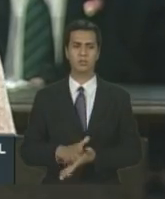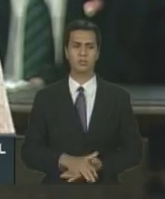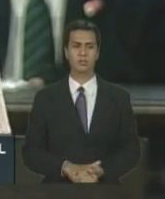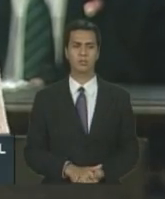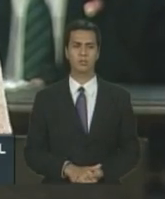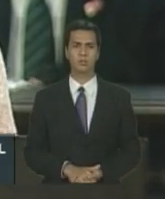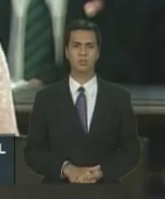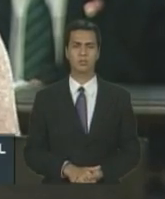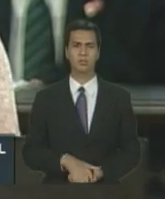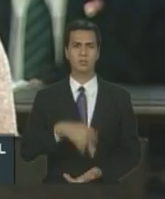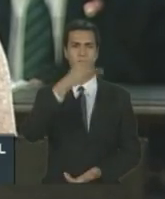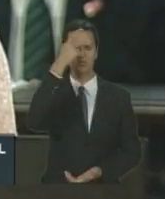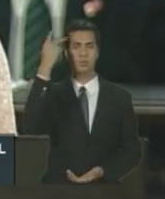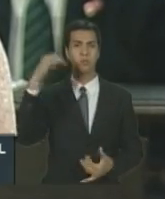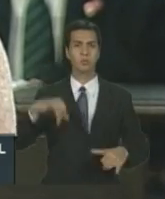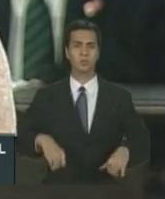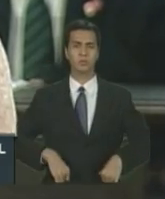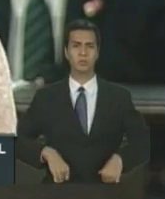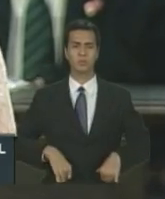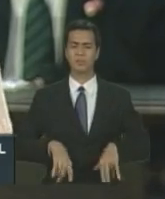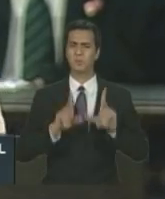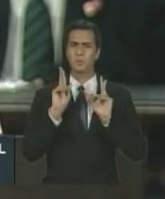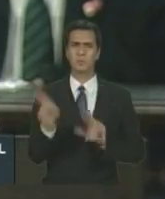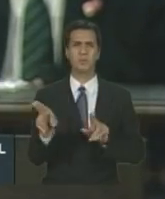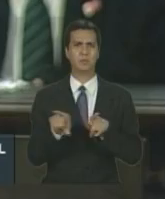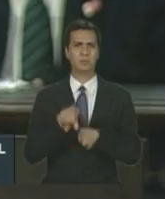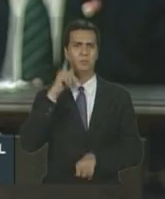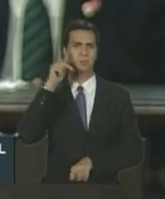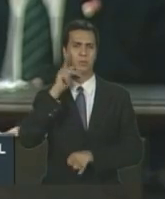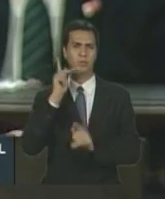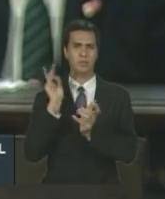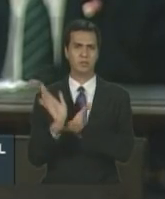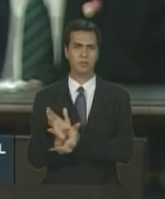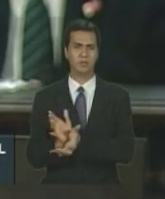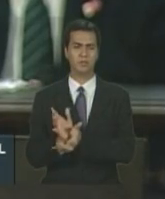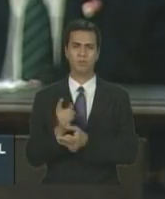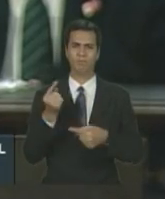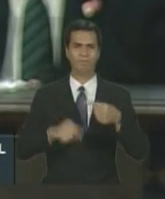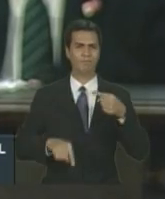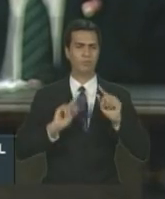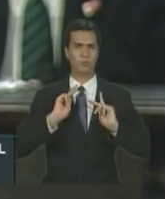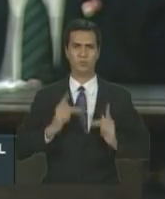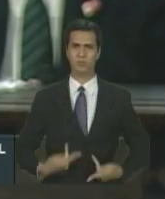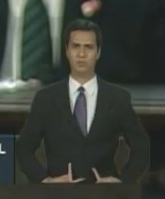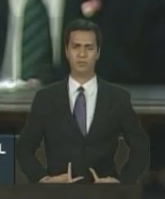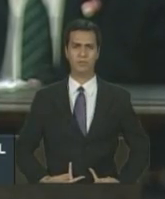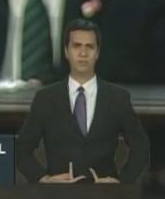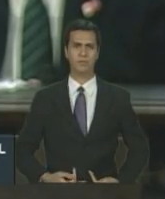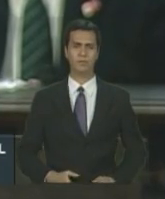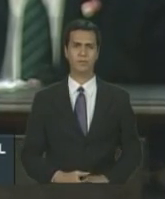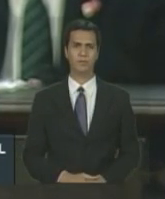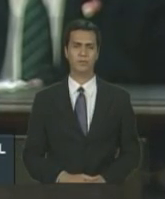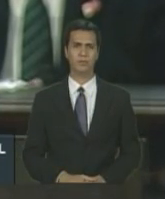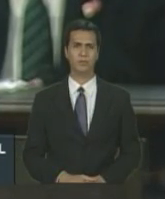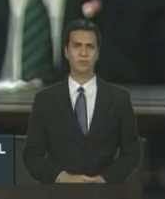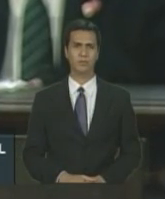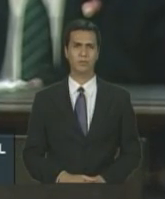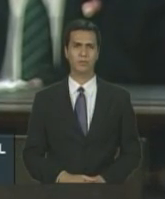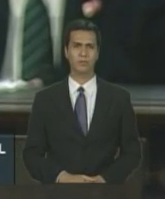objeto, são vítimas da mesma política desumana e